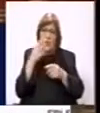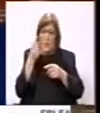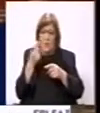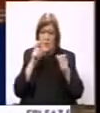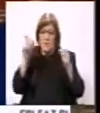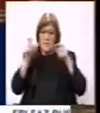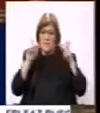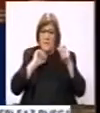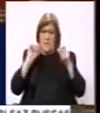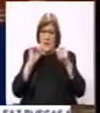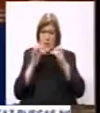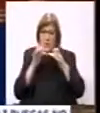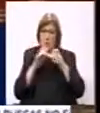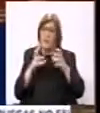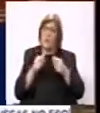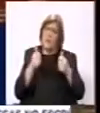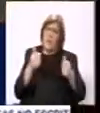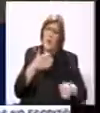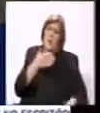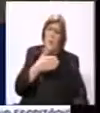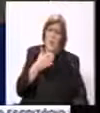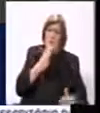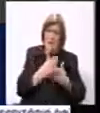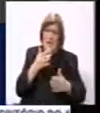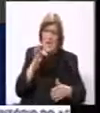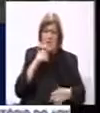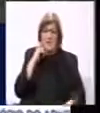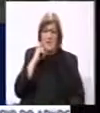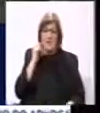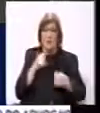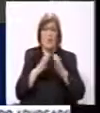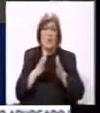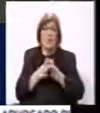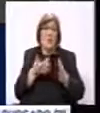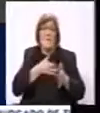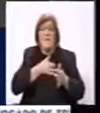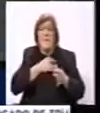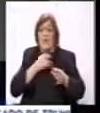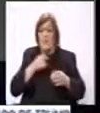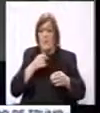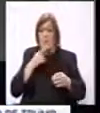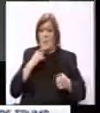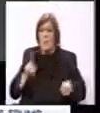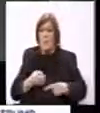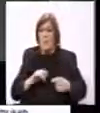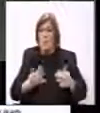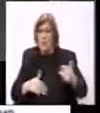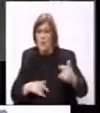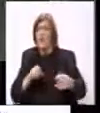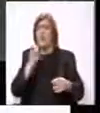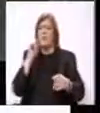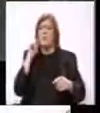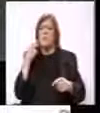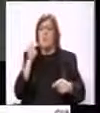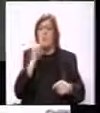praticamente somente valem muito vai ou seja 14 de abril todas aquelas que são amantes da música de uma forma mais amena especializada